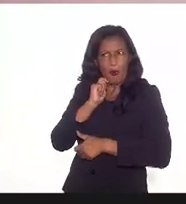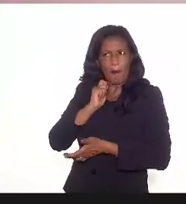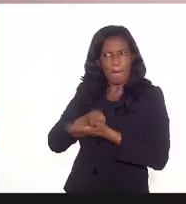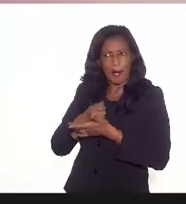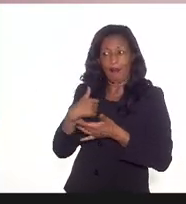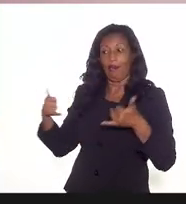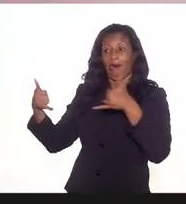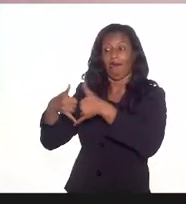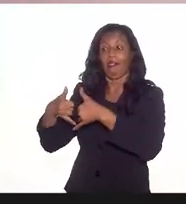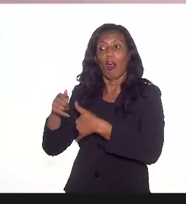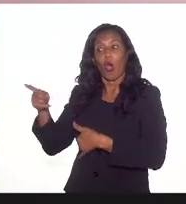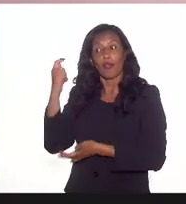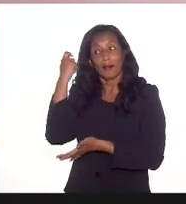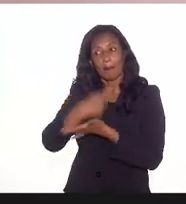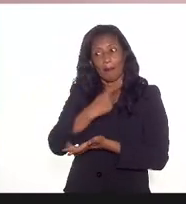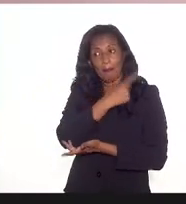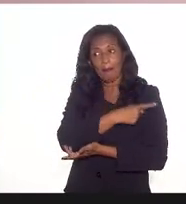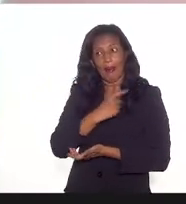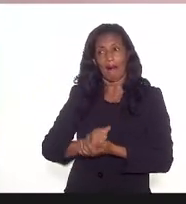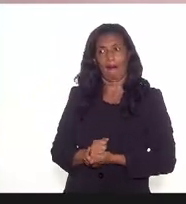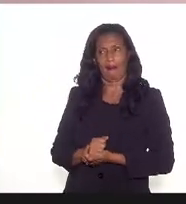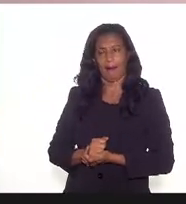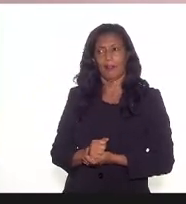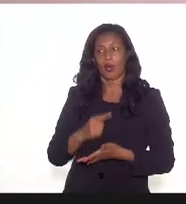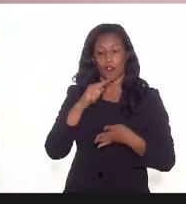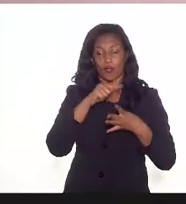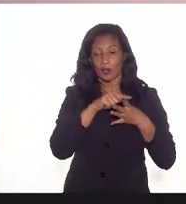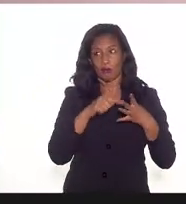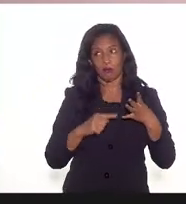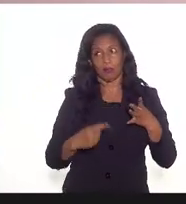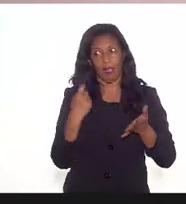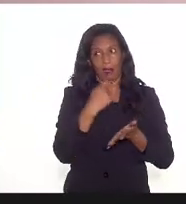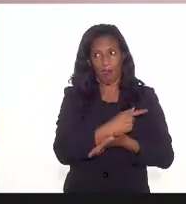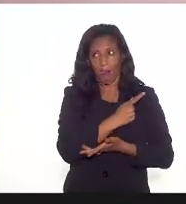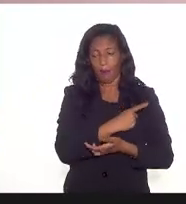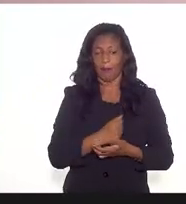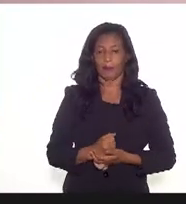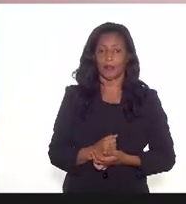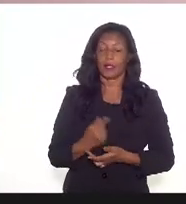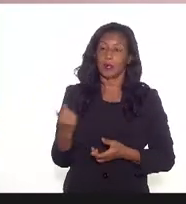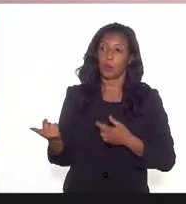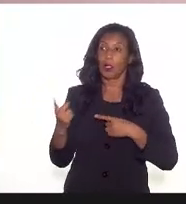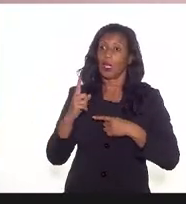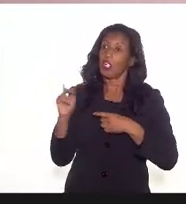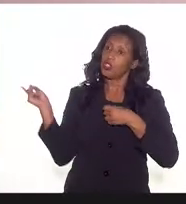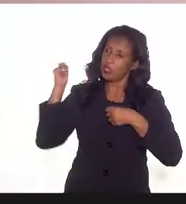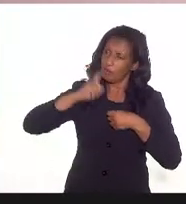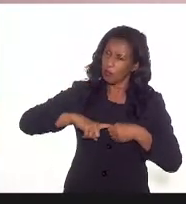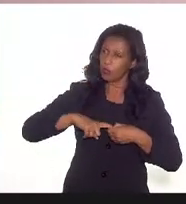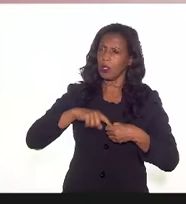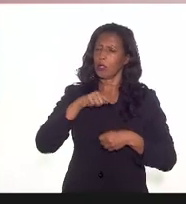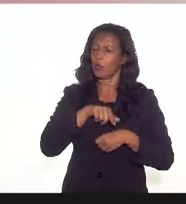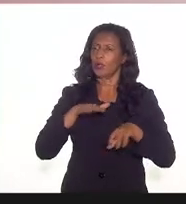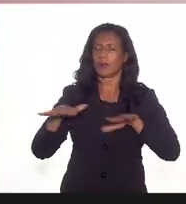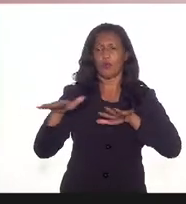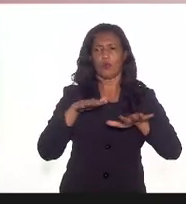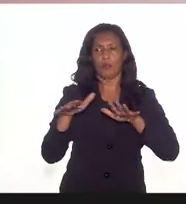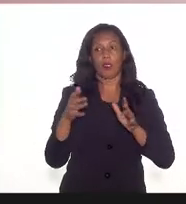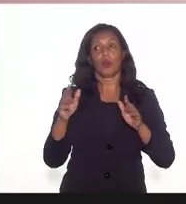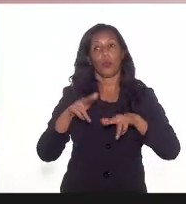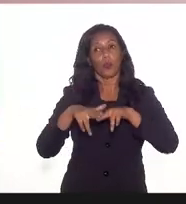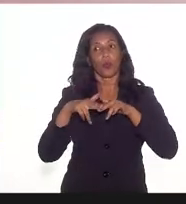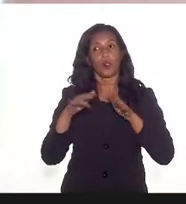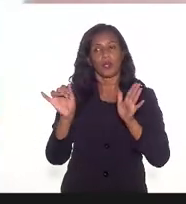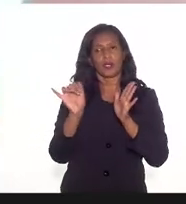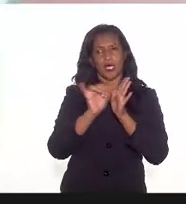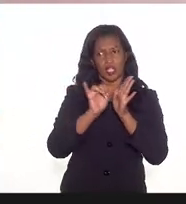para ele cobrando. Ah, não, tem que pagar lá porque você é apontado no Serasa, enfim. Isso deu muito certo. Então, a gente está voltando com esse movimento. Por isso, a gente abriu esse edital, para